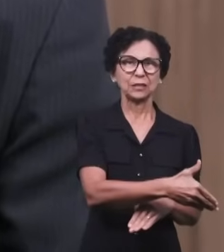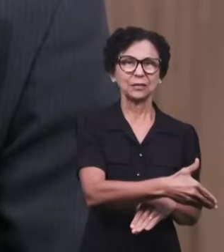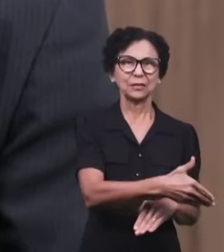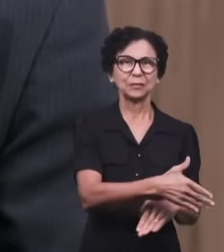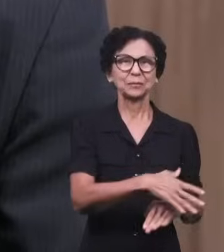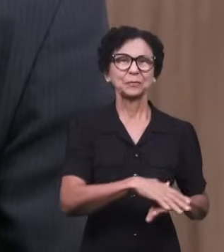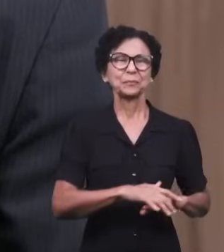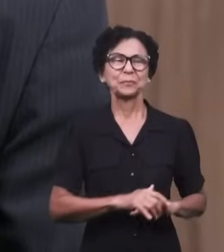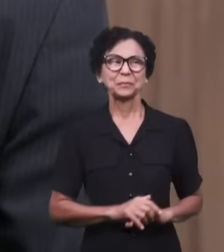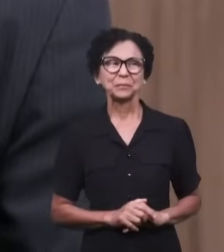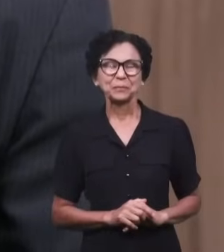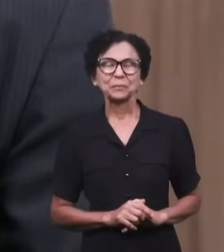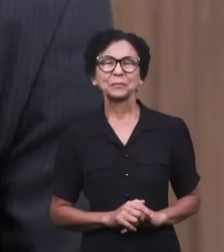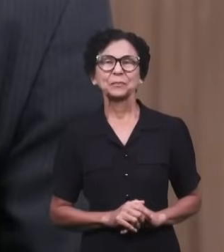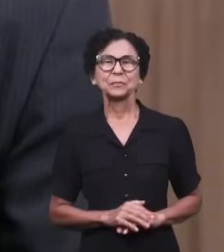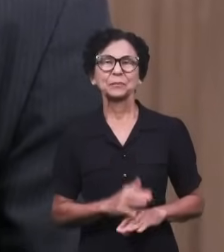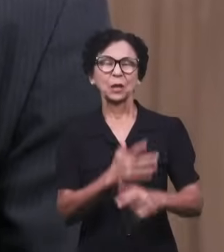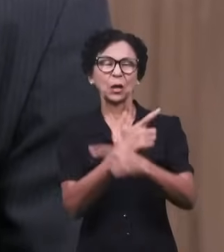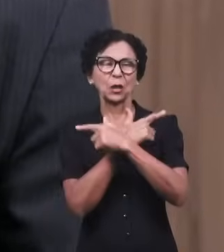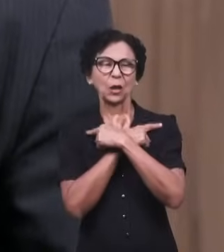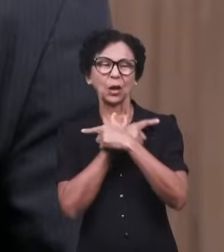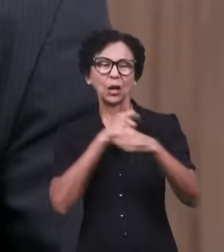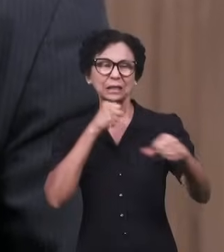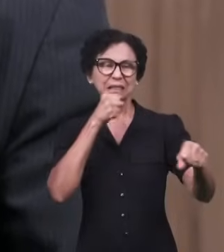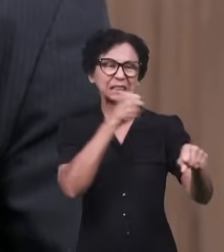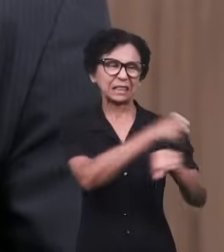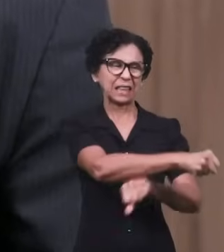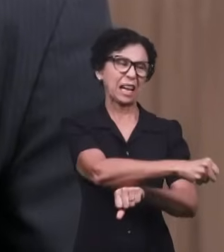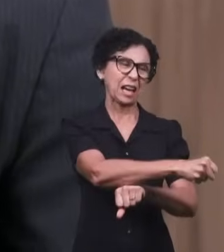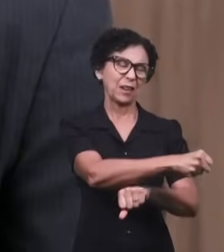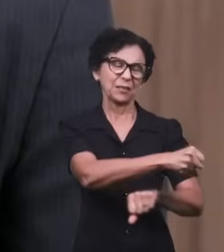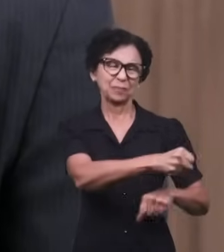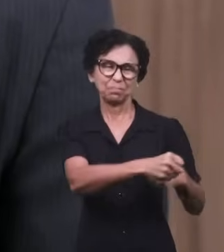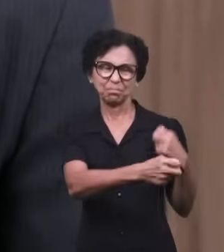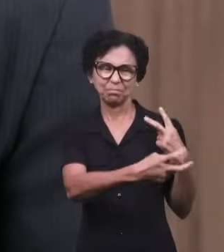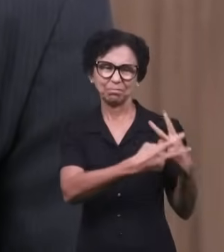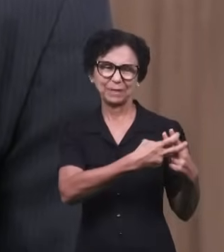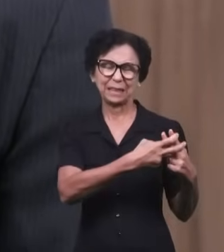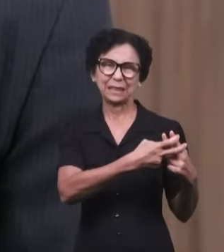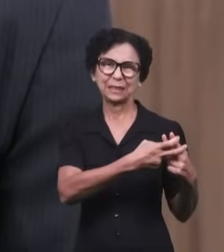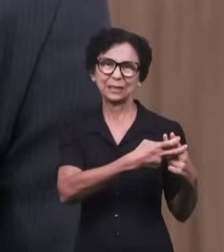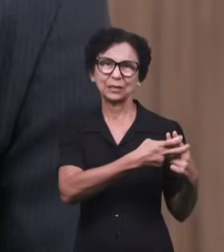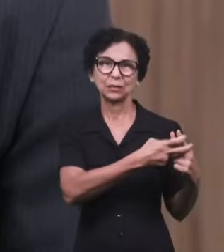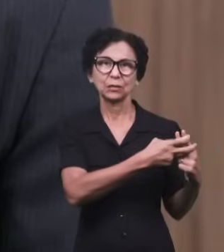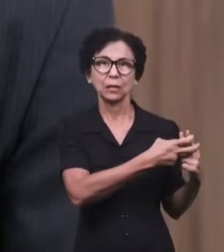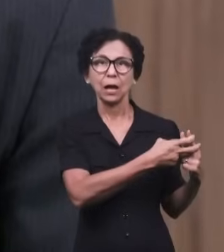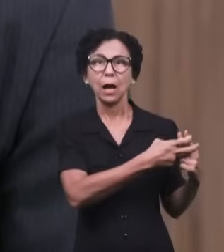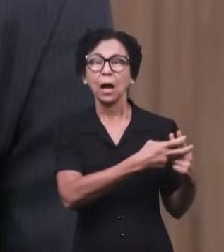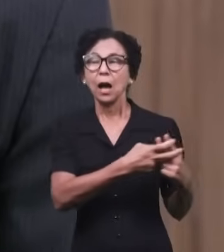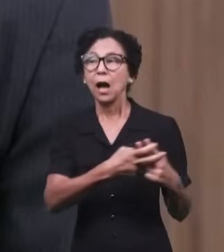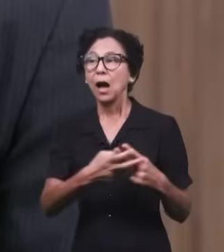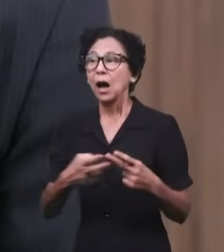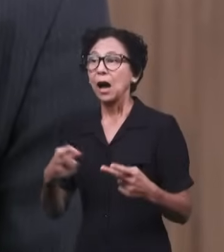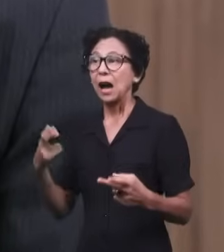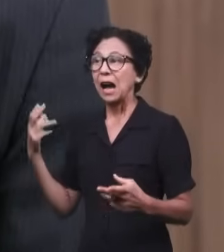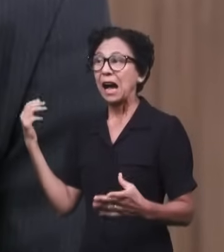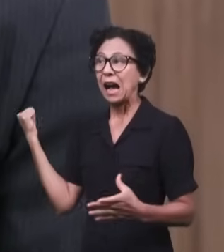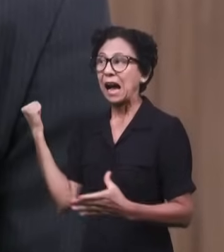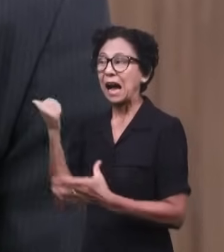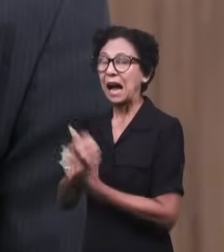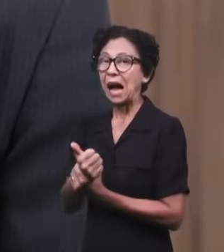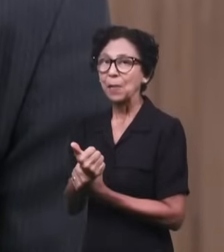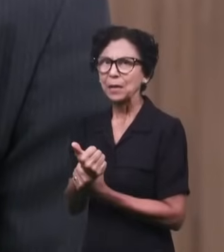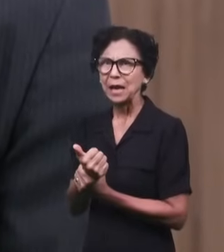Abraão. Quando Abraão soube, ele reuniu 318 nascidos na sua casa.